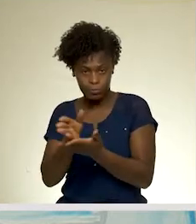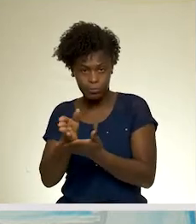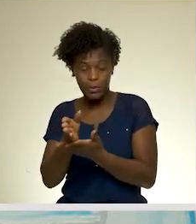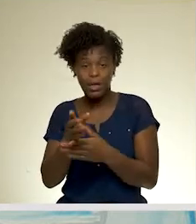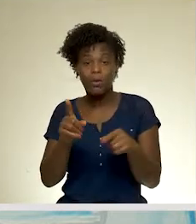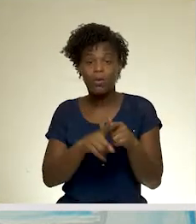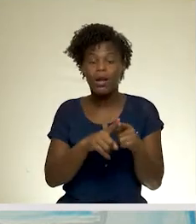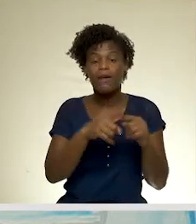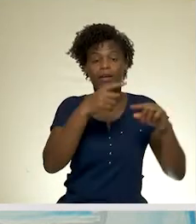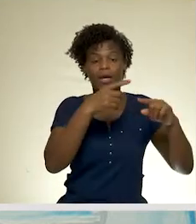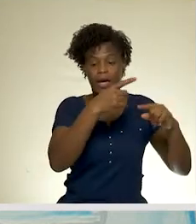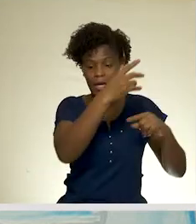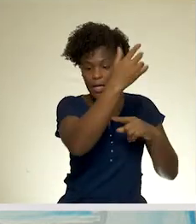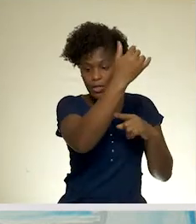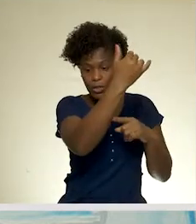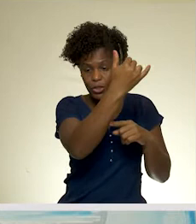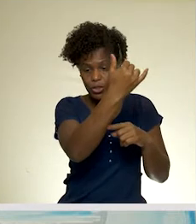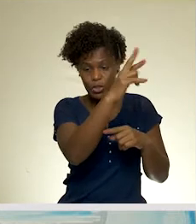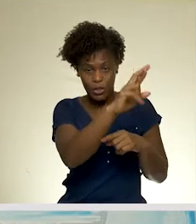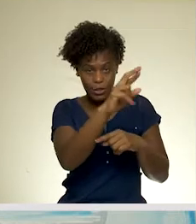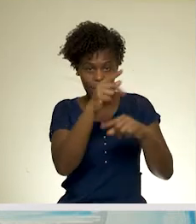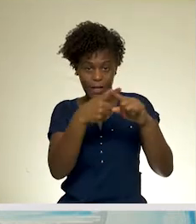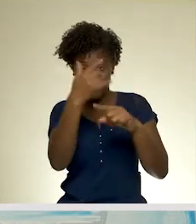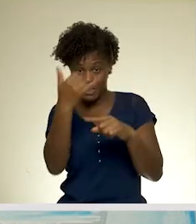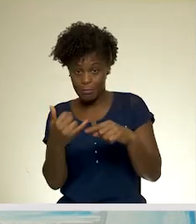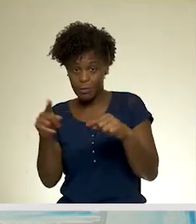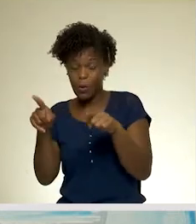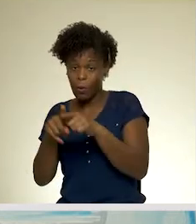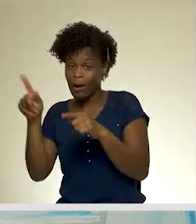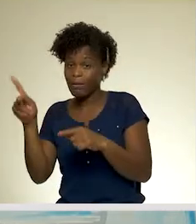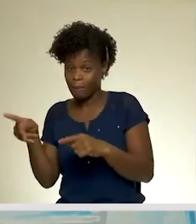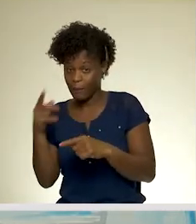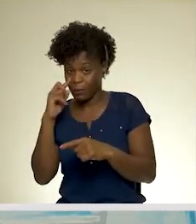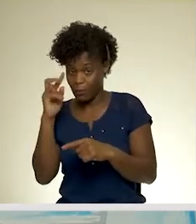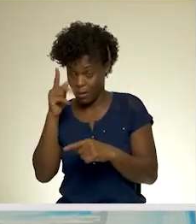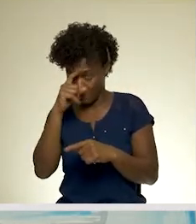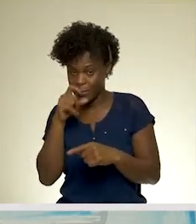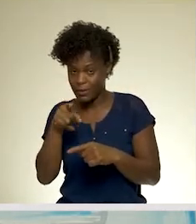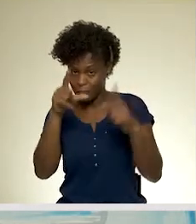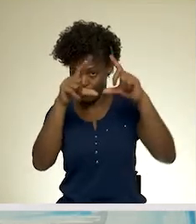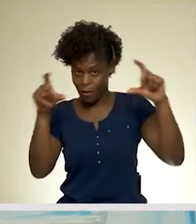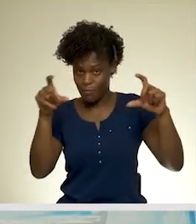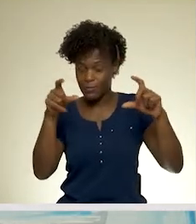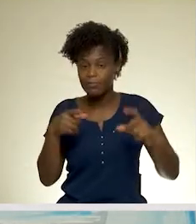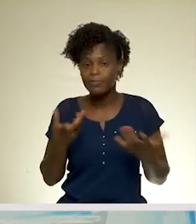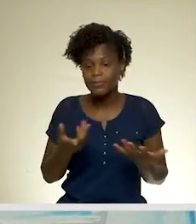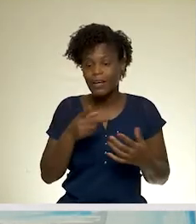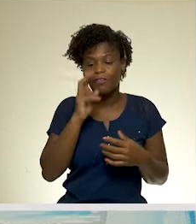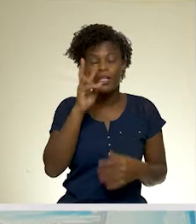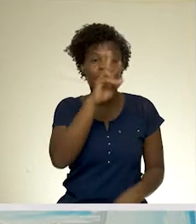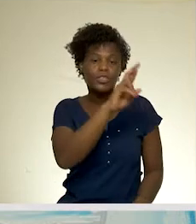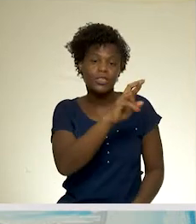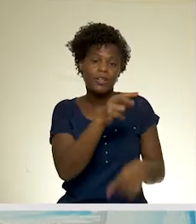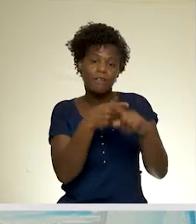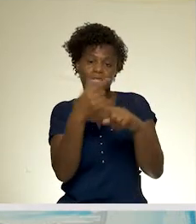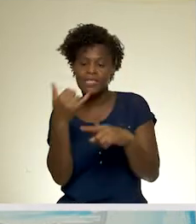o produto das duas variáveis. Vamos ver. X vezes y,